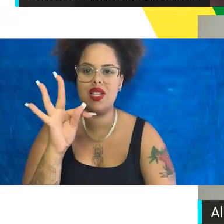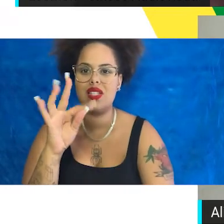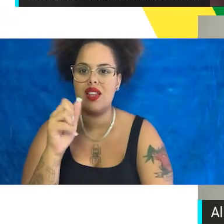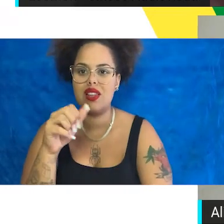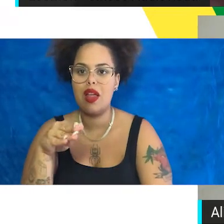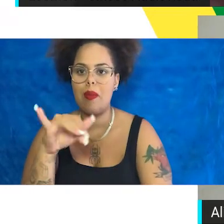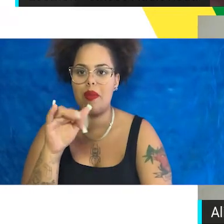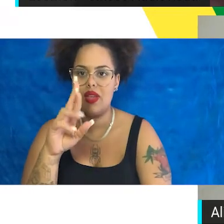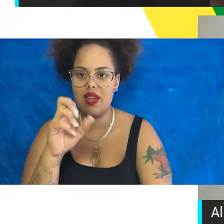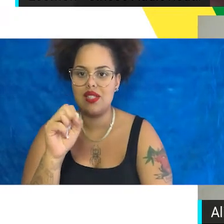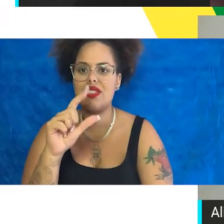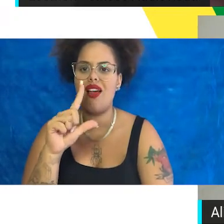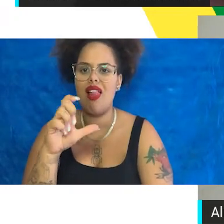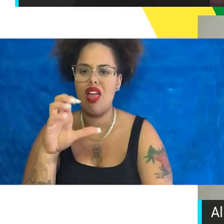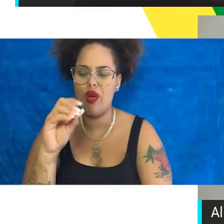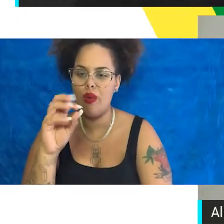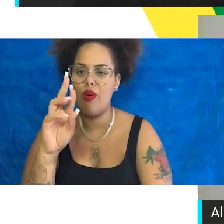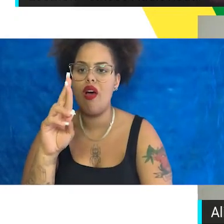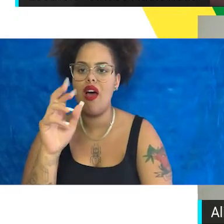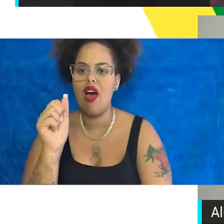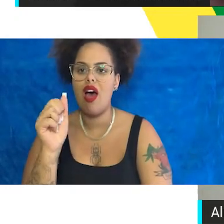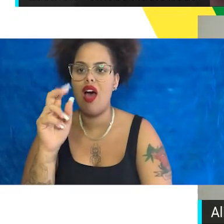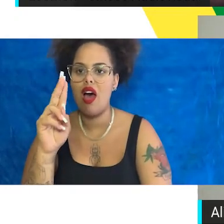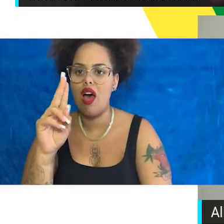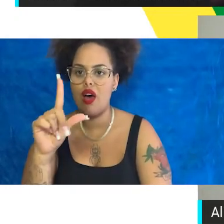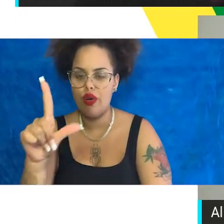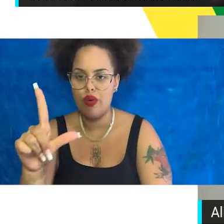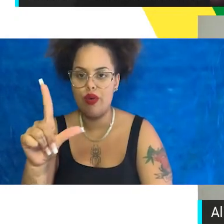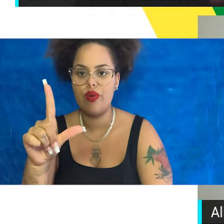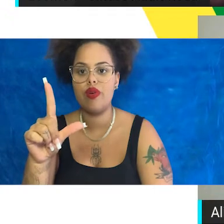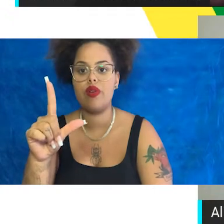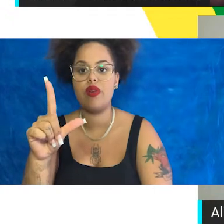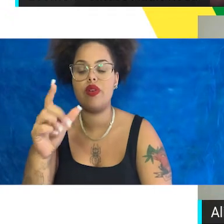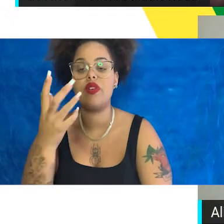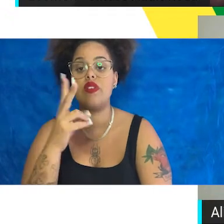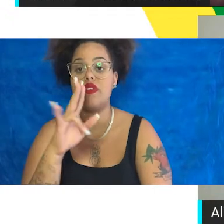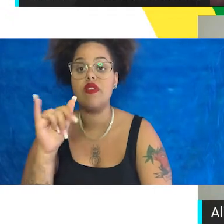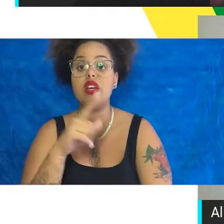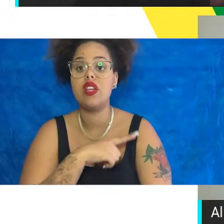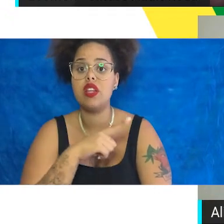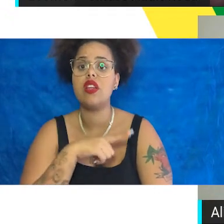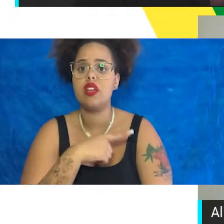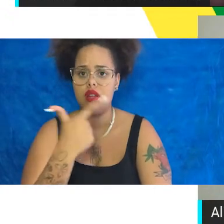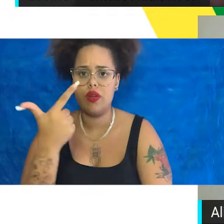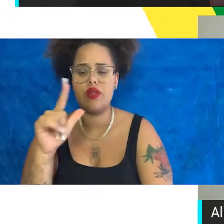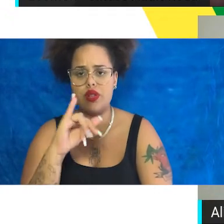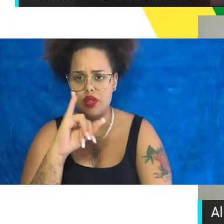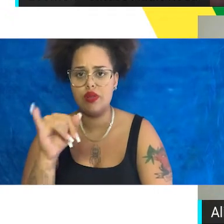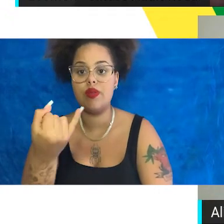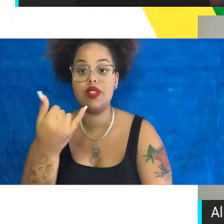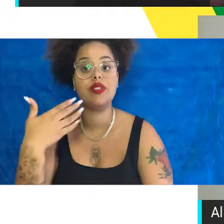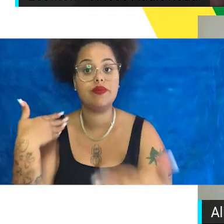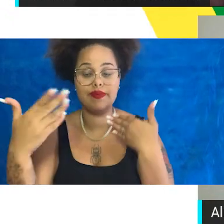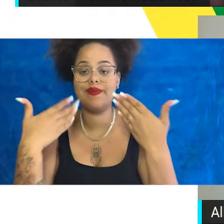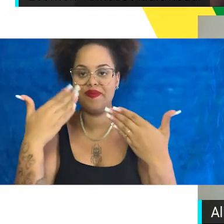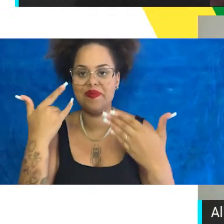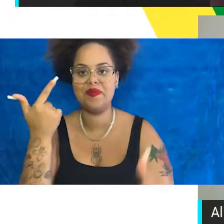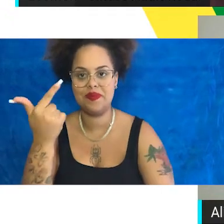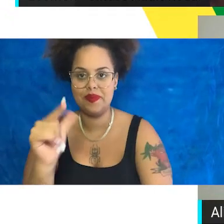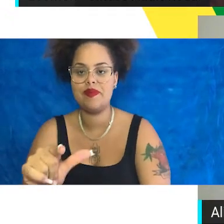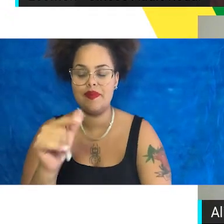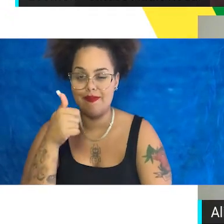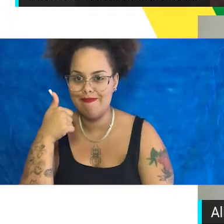Tamires, Léo, Raul, que está aí nos bastidores, e a gente vai ter também outras oportunidades para estar conversando